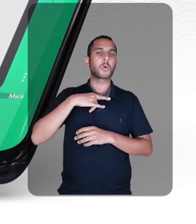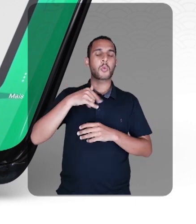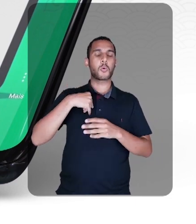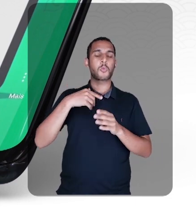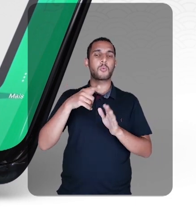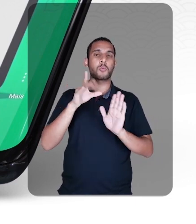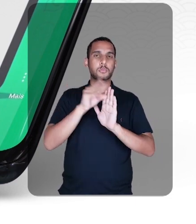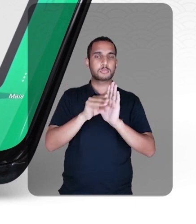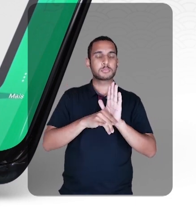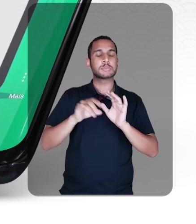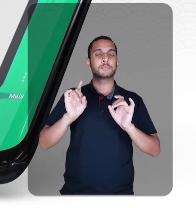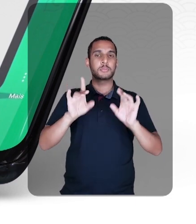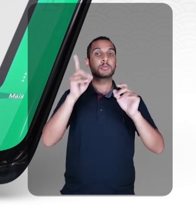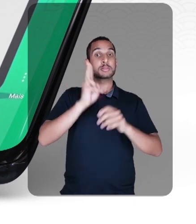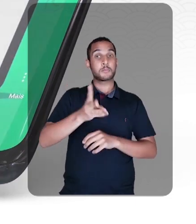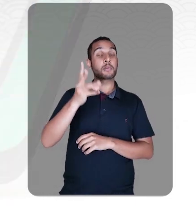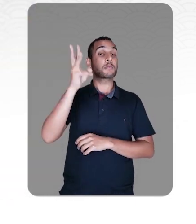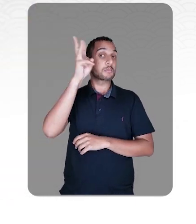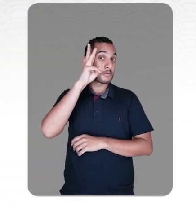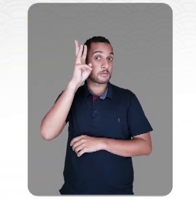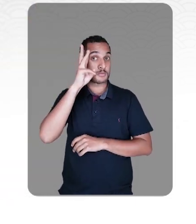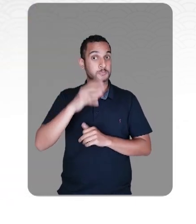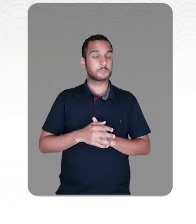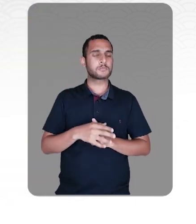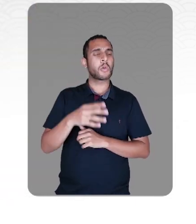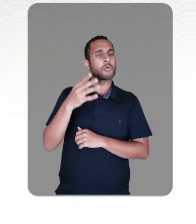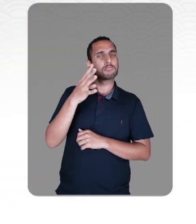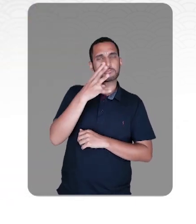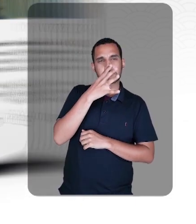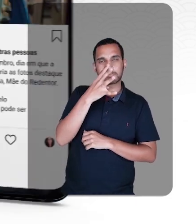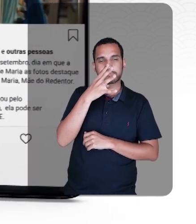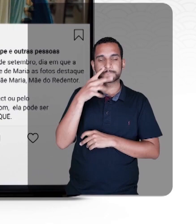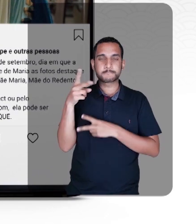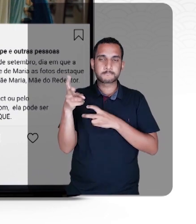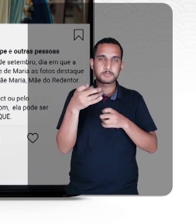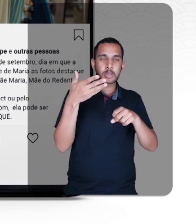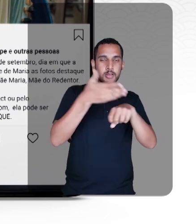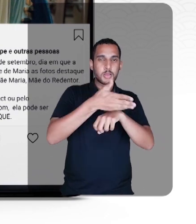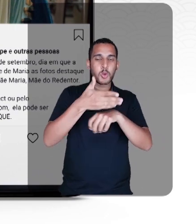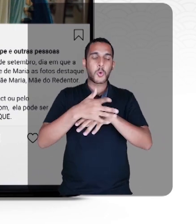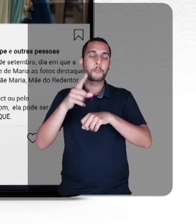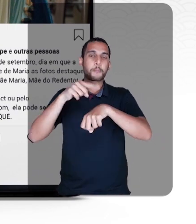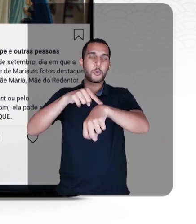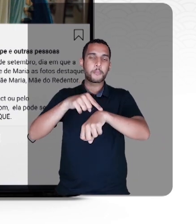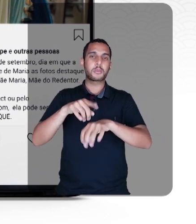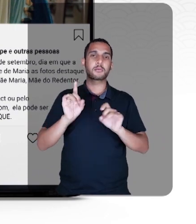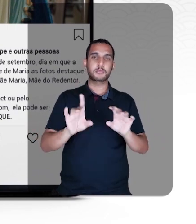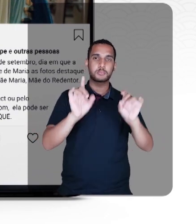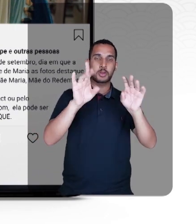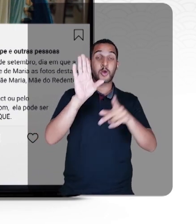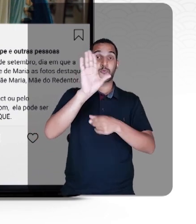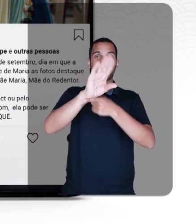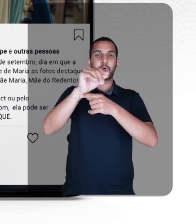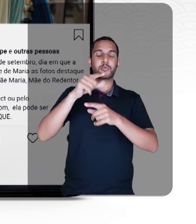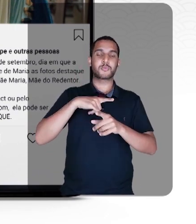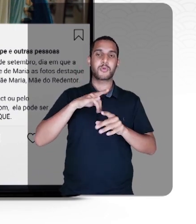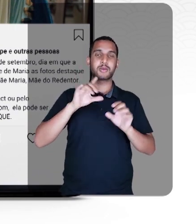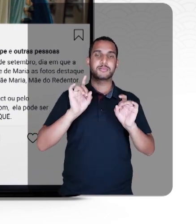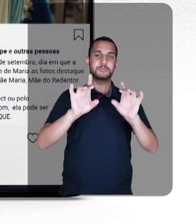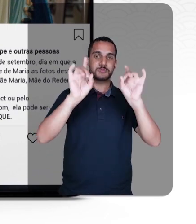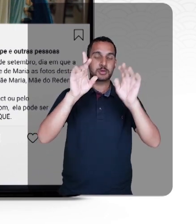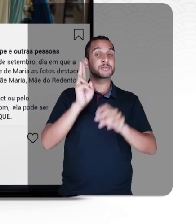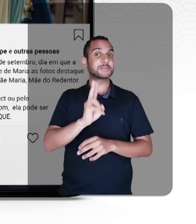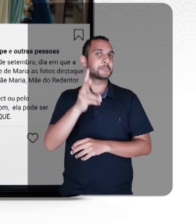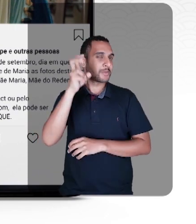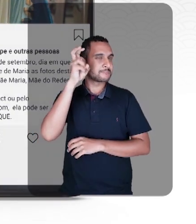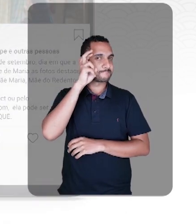matéria especial, toda terça-feira. Contemplar e compartilhar a beleza dos momentos vividos com a foto